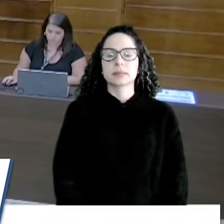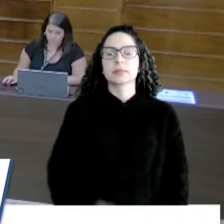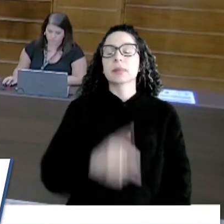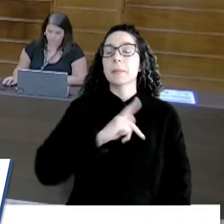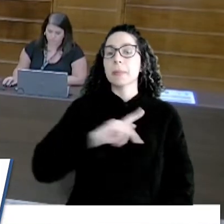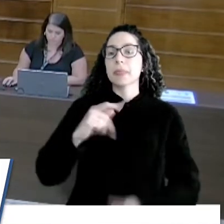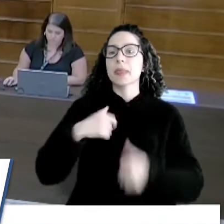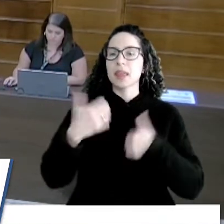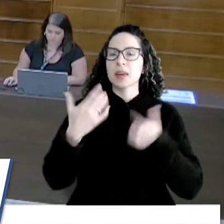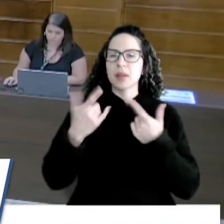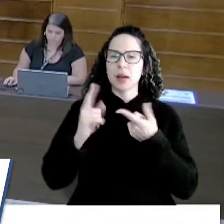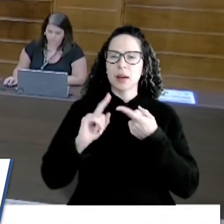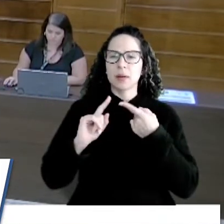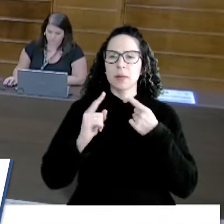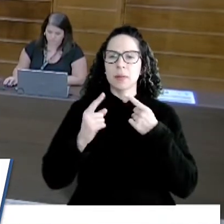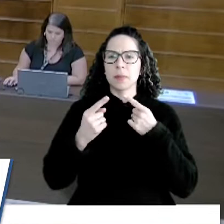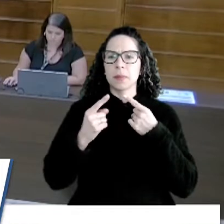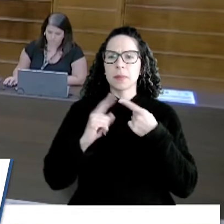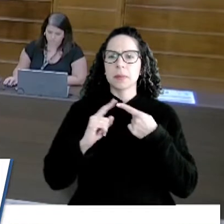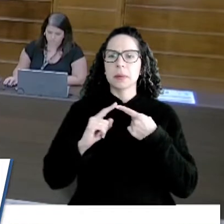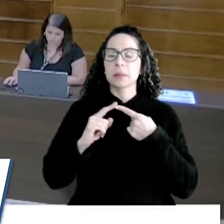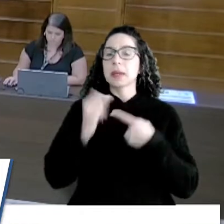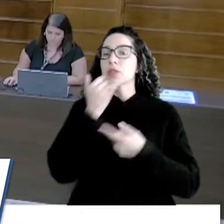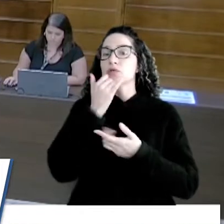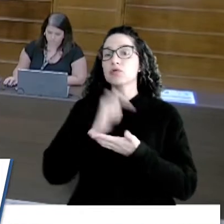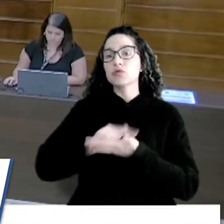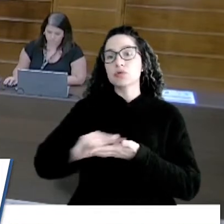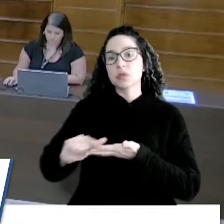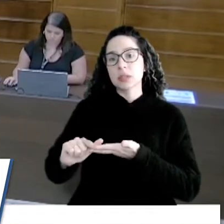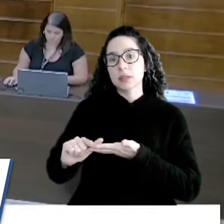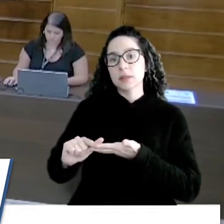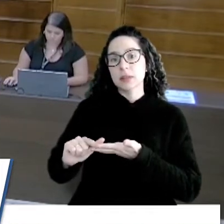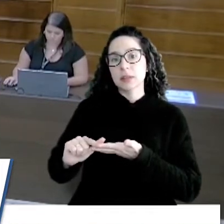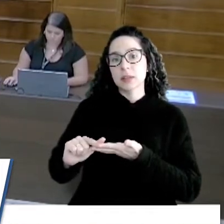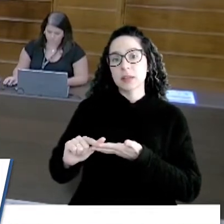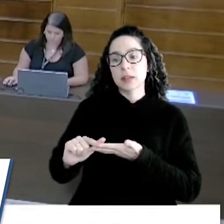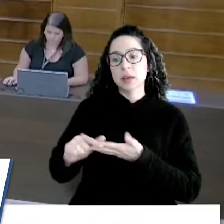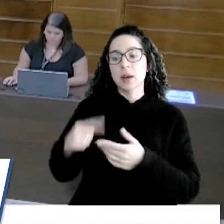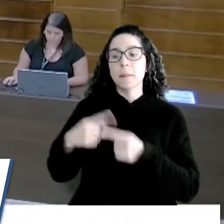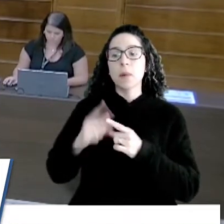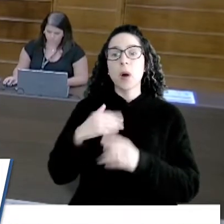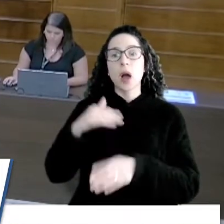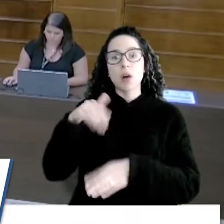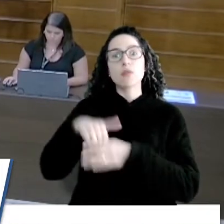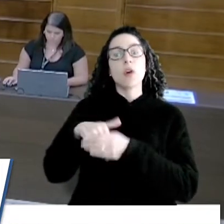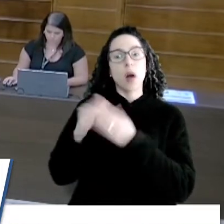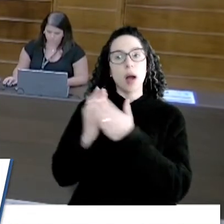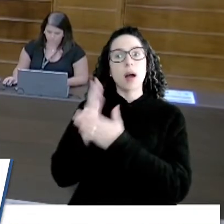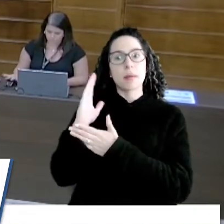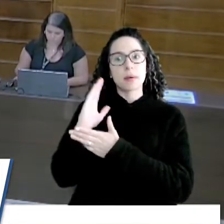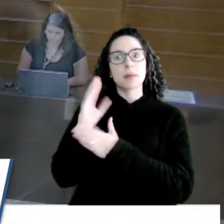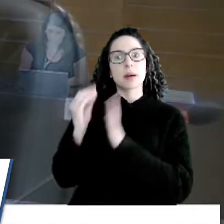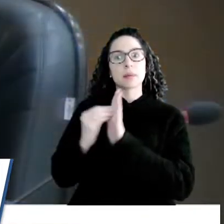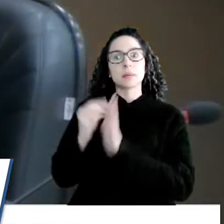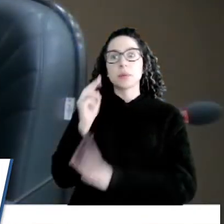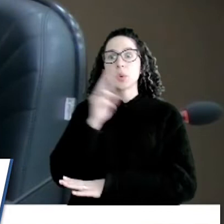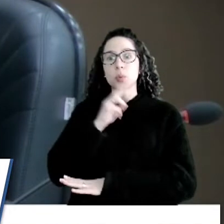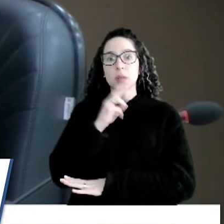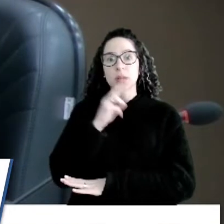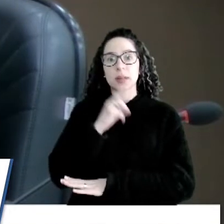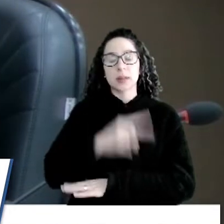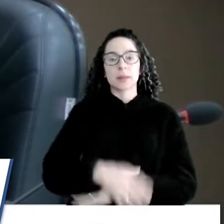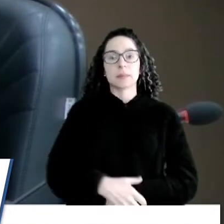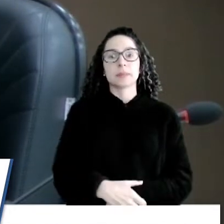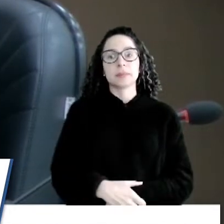quero primeiro justificar porque eu votei favoravelmente ao regime de urgência.